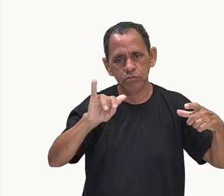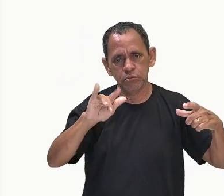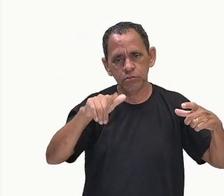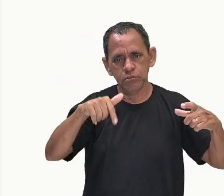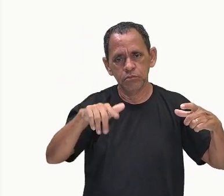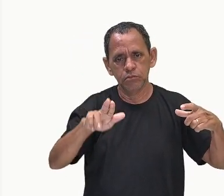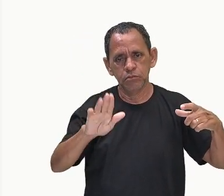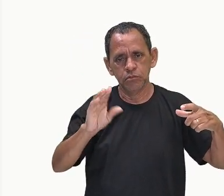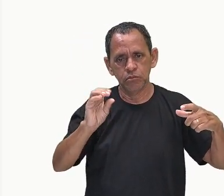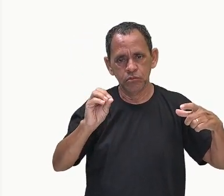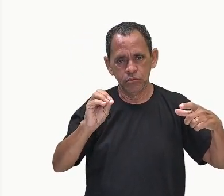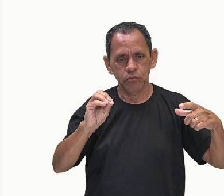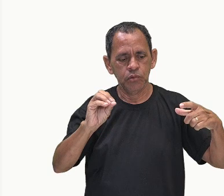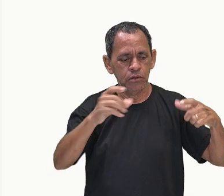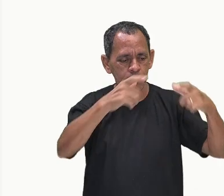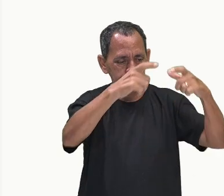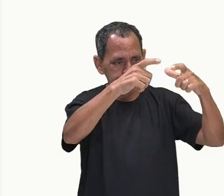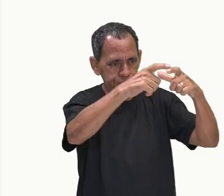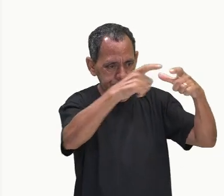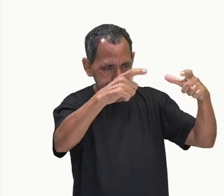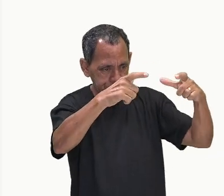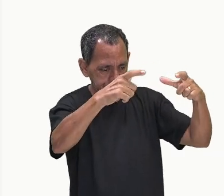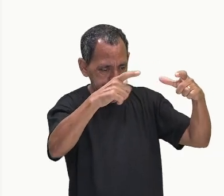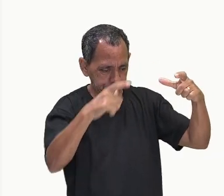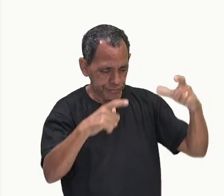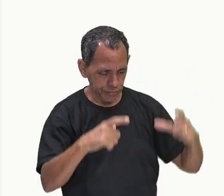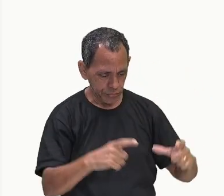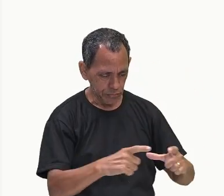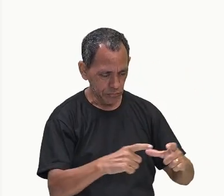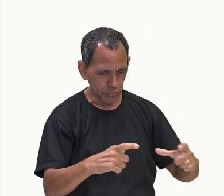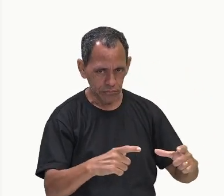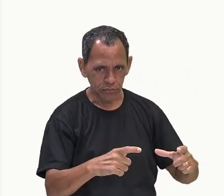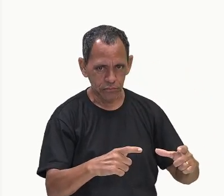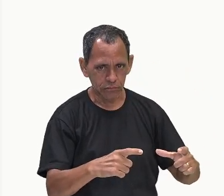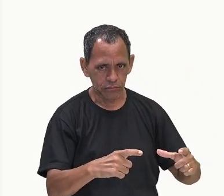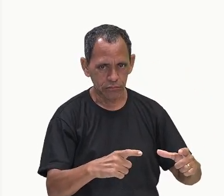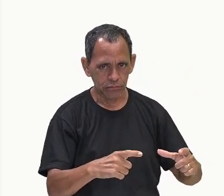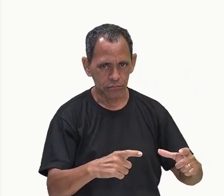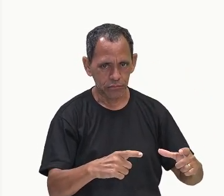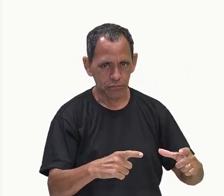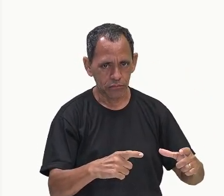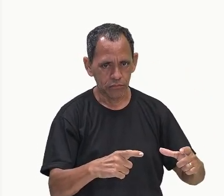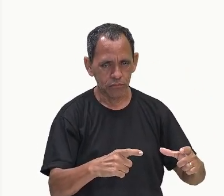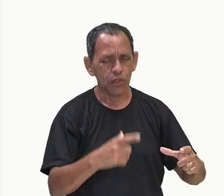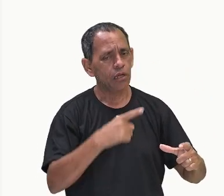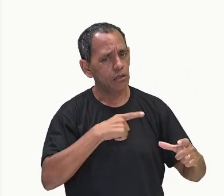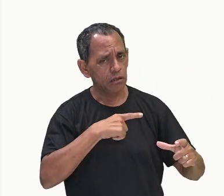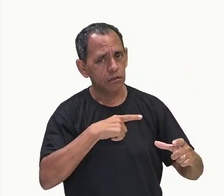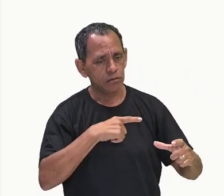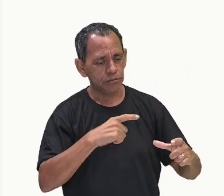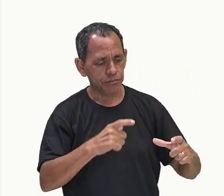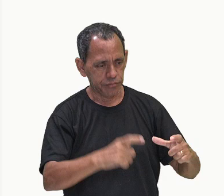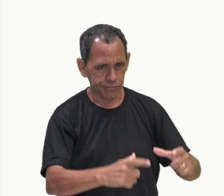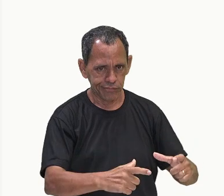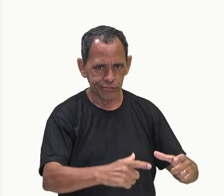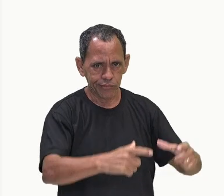bom? Então percebam aí, ó, que nós temos esse cilindro